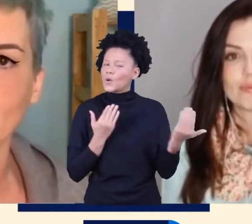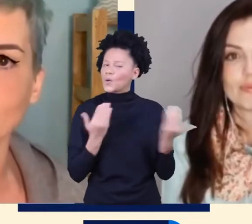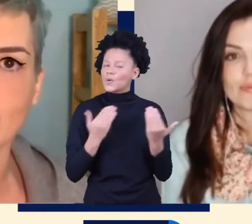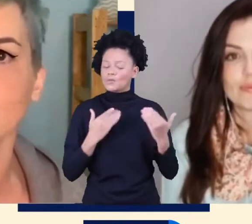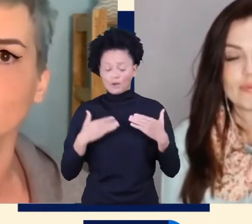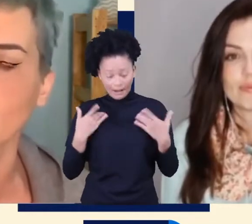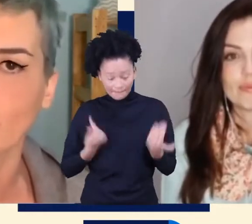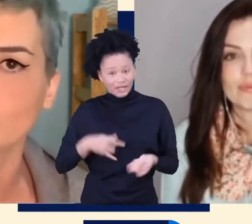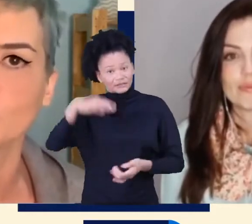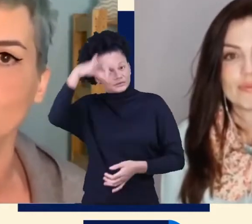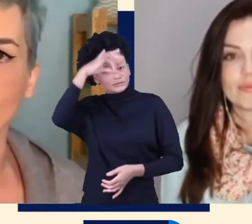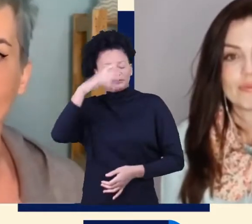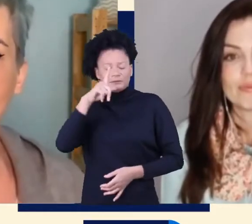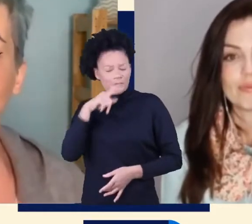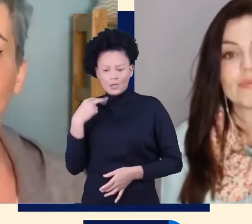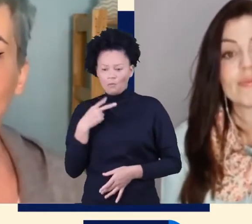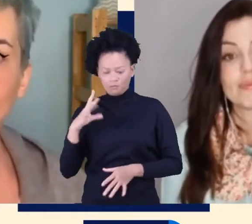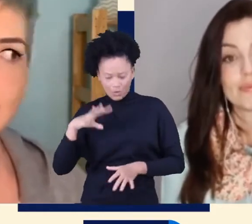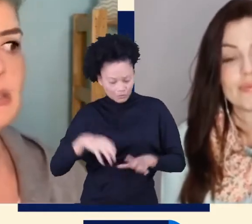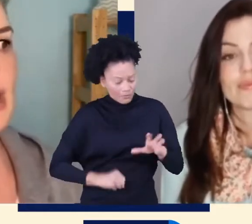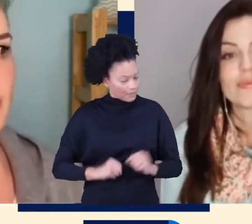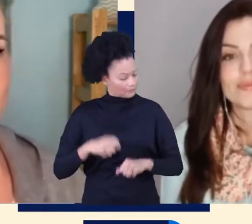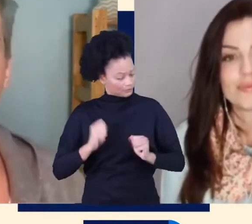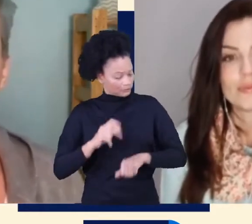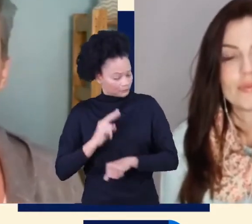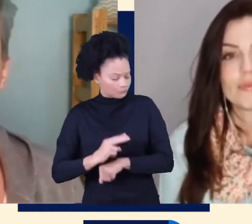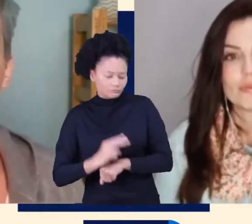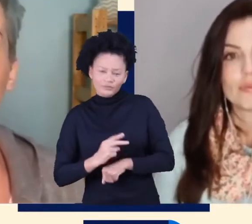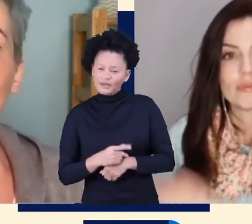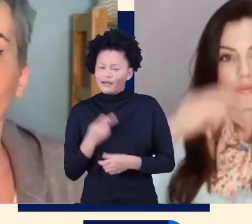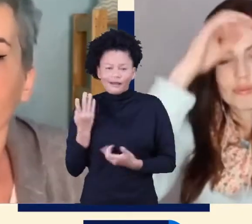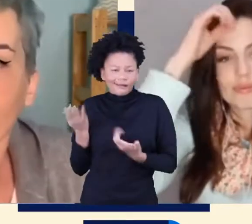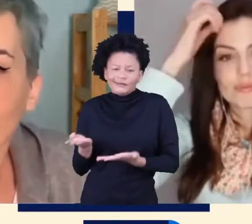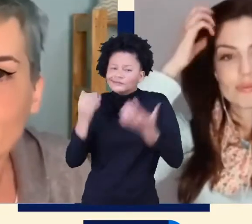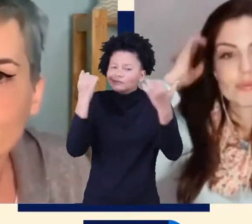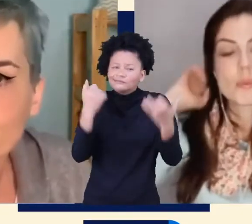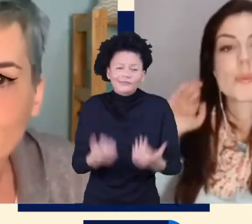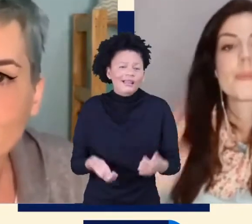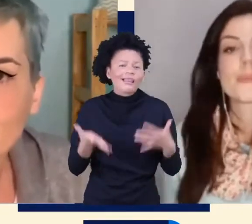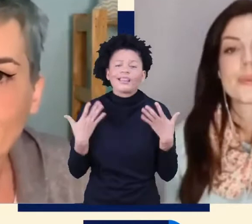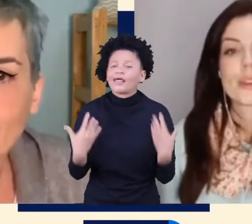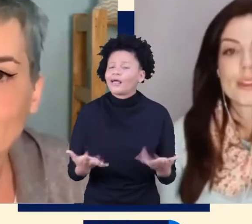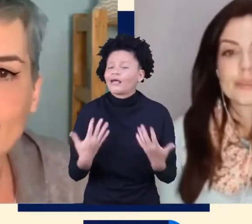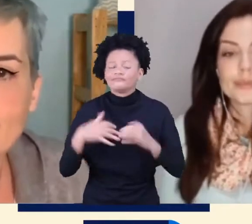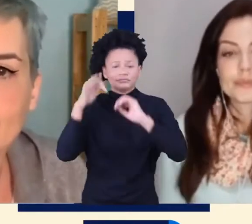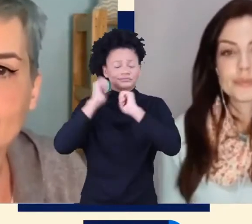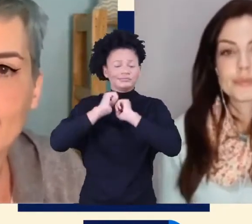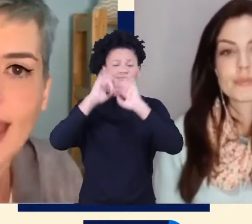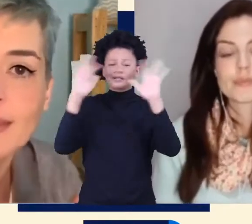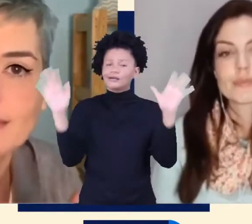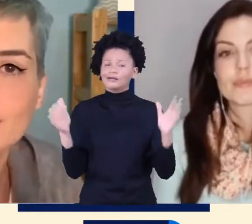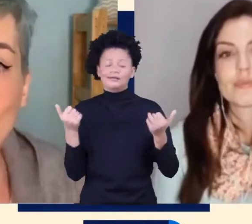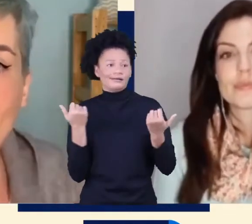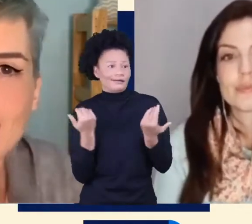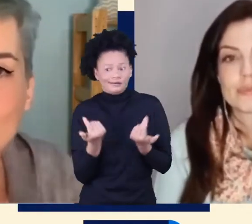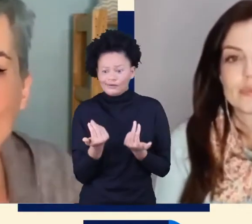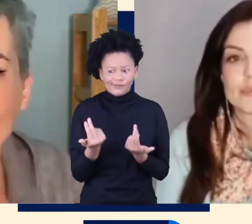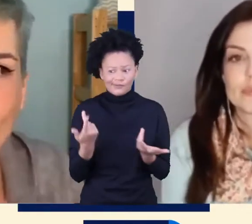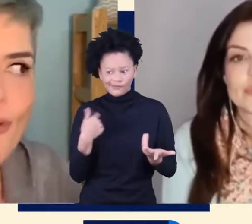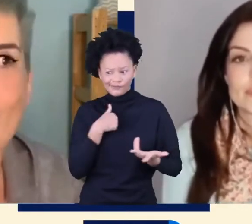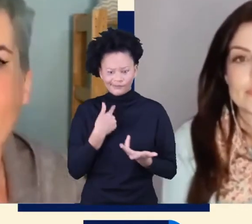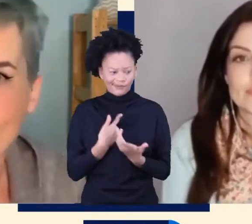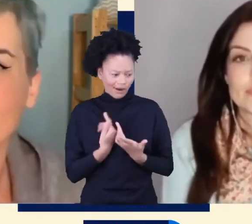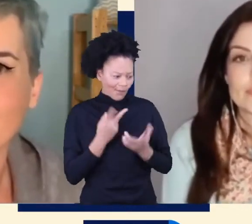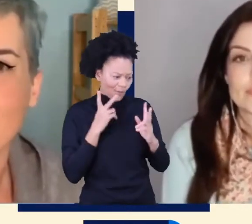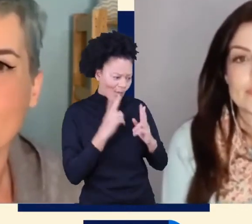sua parte íntima, não é todo mundo que pode encostar, você tem que proteger. E ela fala de um jeito que você fala, nossa, é do mesmo jeito